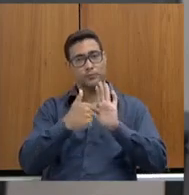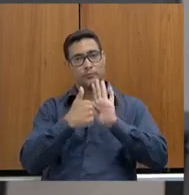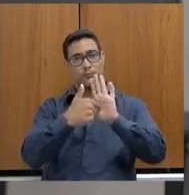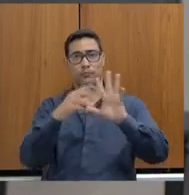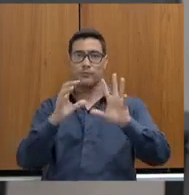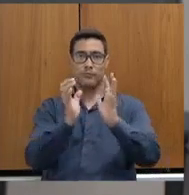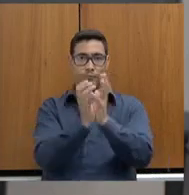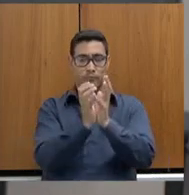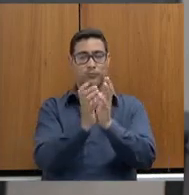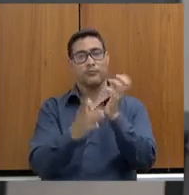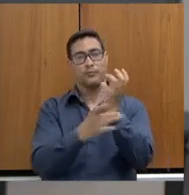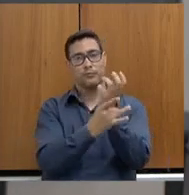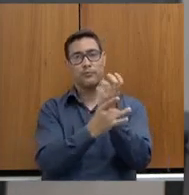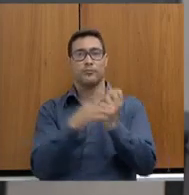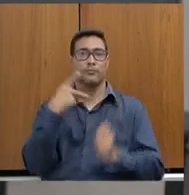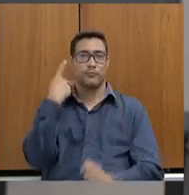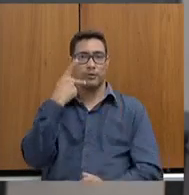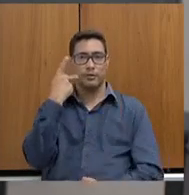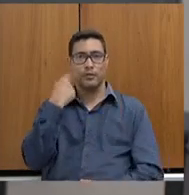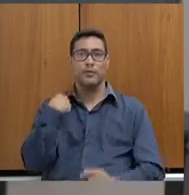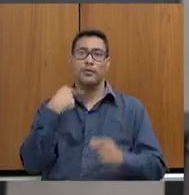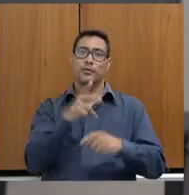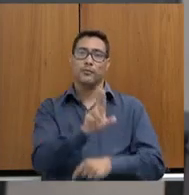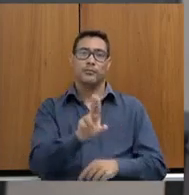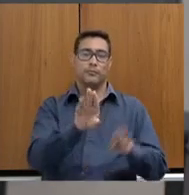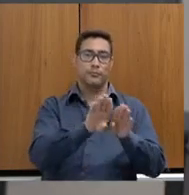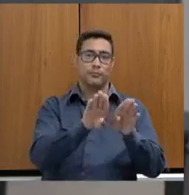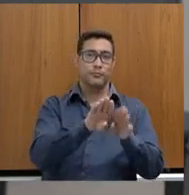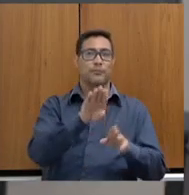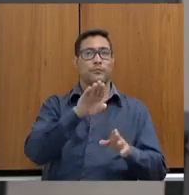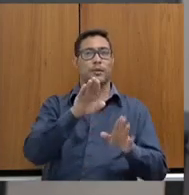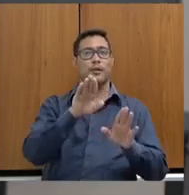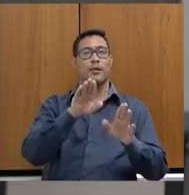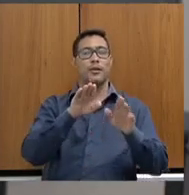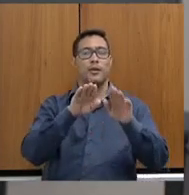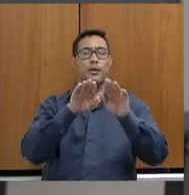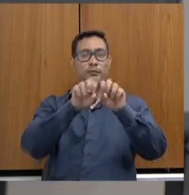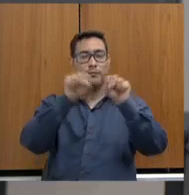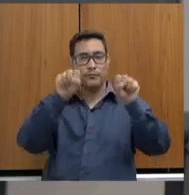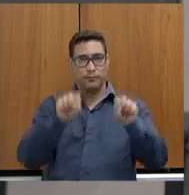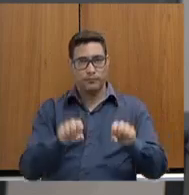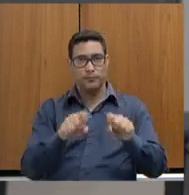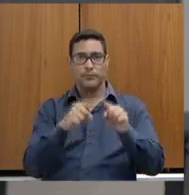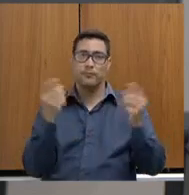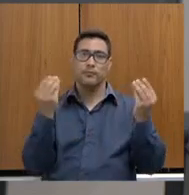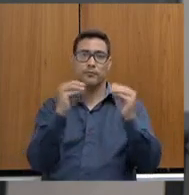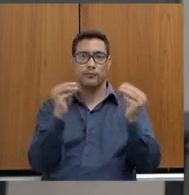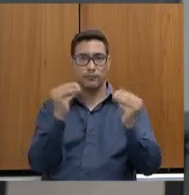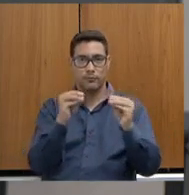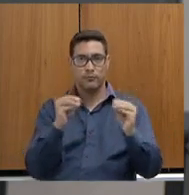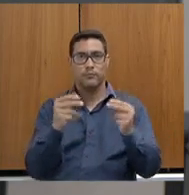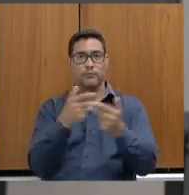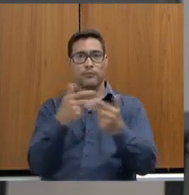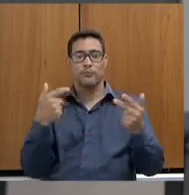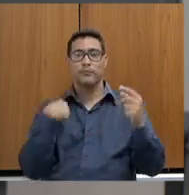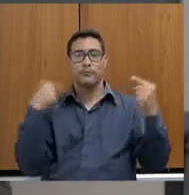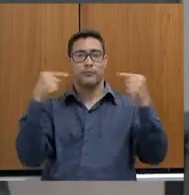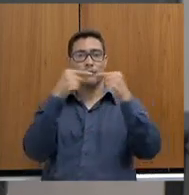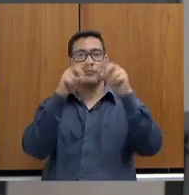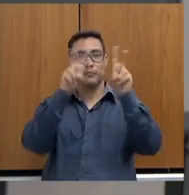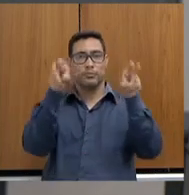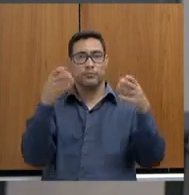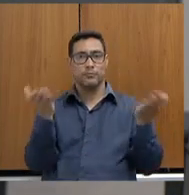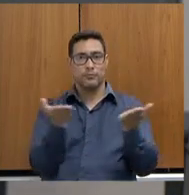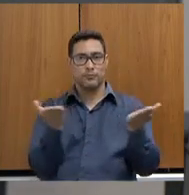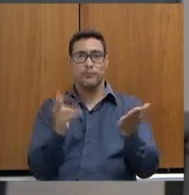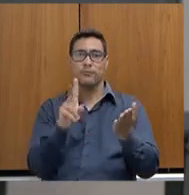Comissão de Segurança Pública, através da plataforma silêncio ou pessoalmente, requerimentos contendo recomendações referentes ao tema abordado que